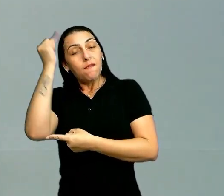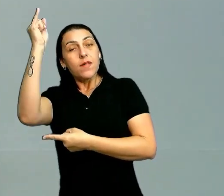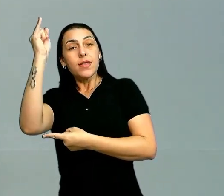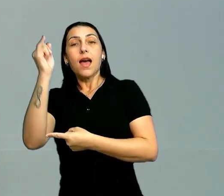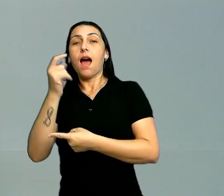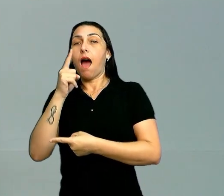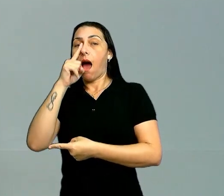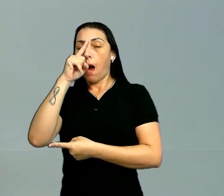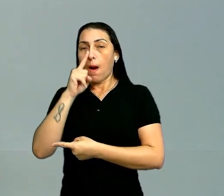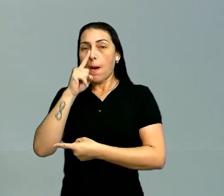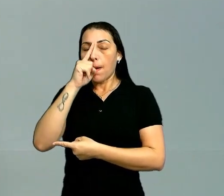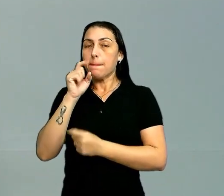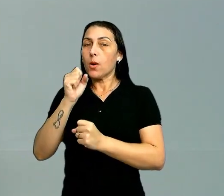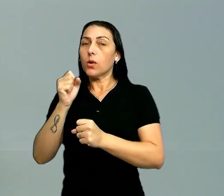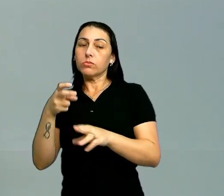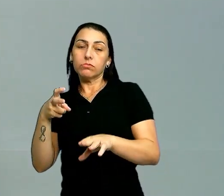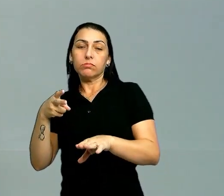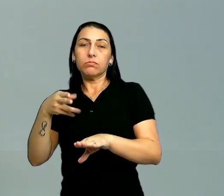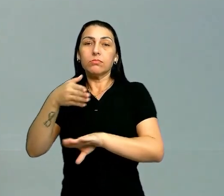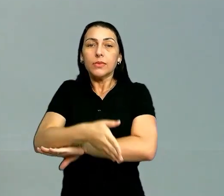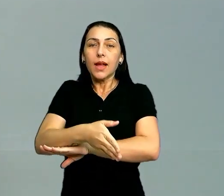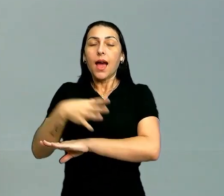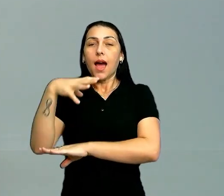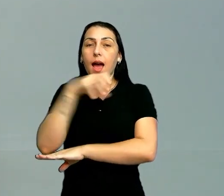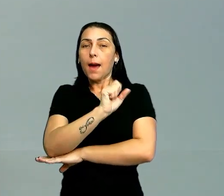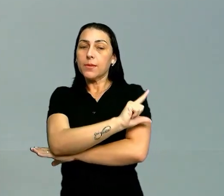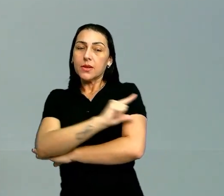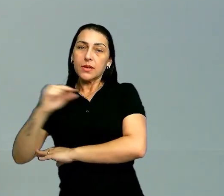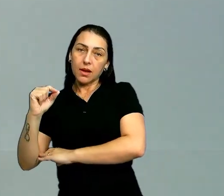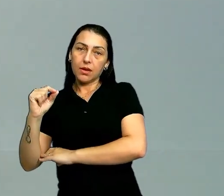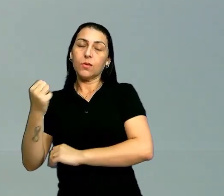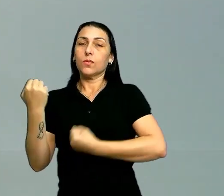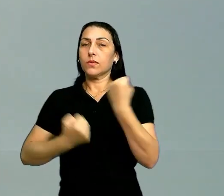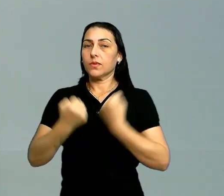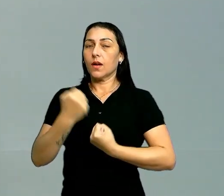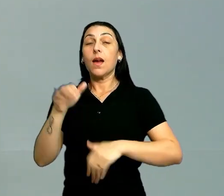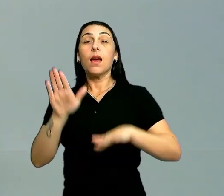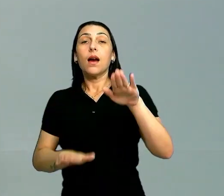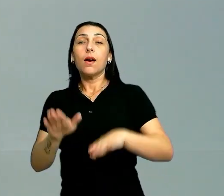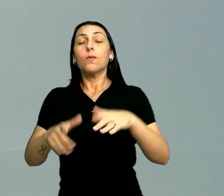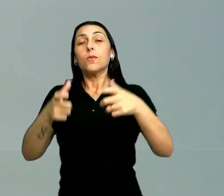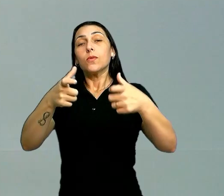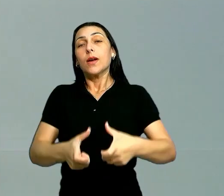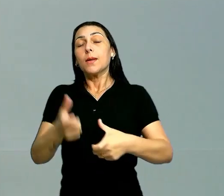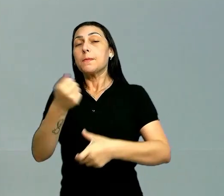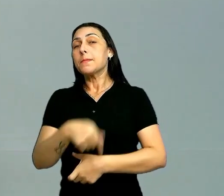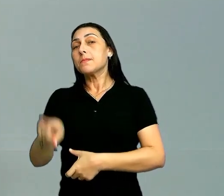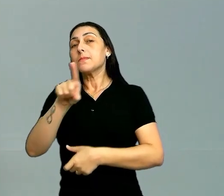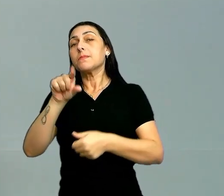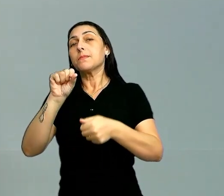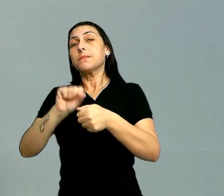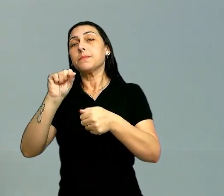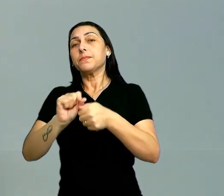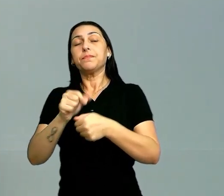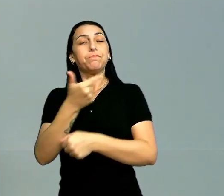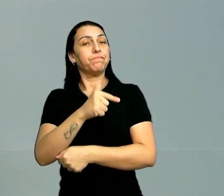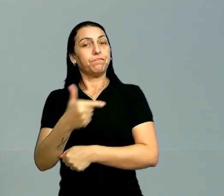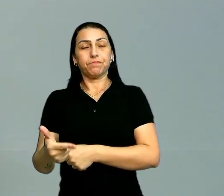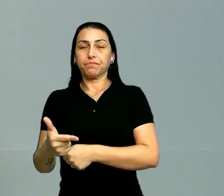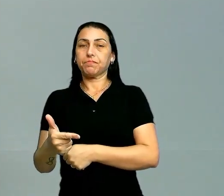esteja me circundando, porque eu entro no carro imediatamente e saio. Em determinados lugares, ninguém precisa fazer isso, porque não vai